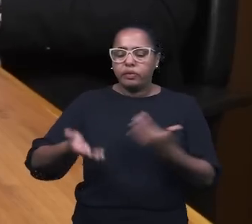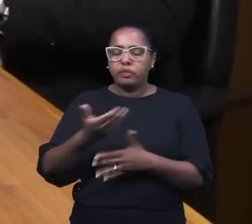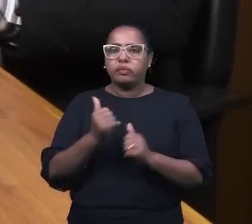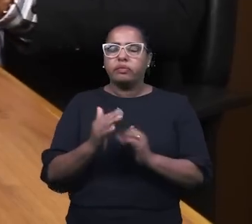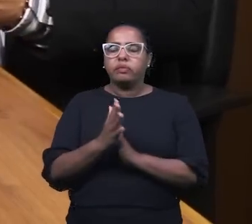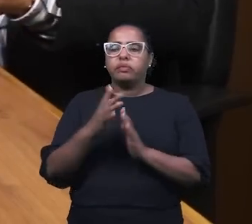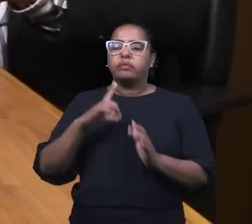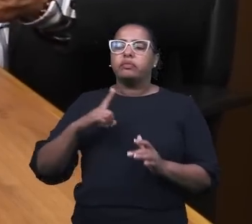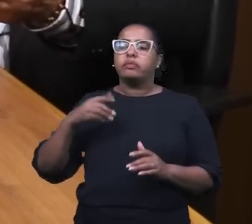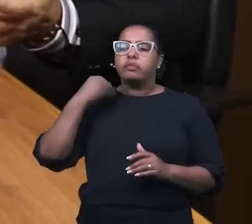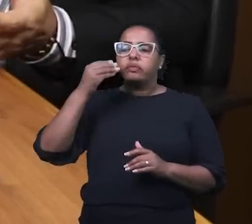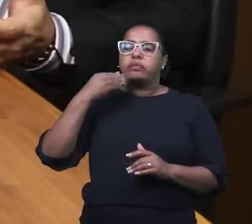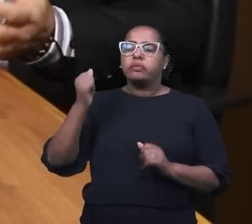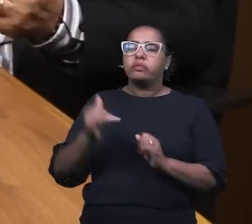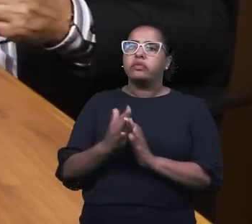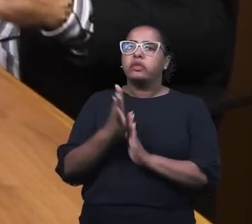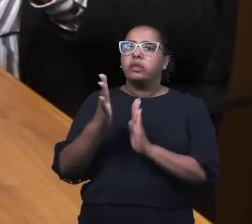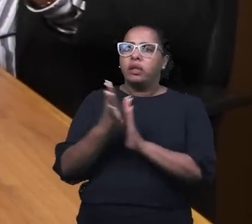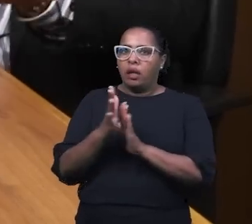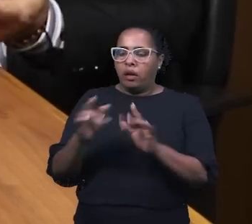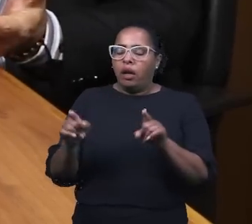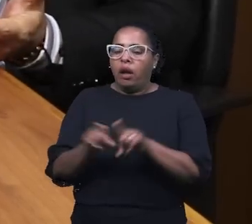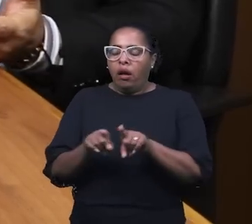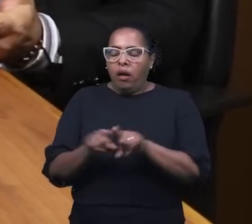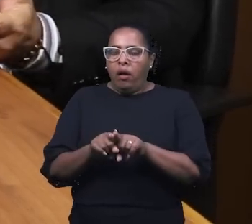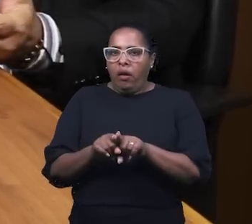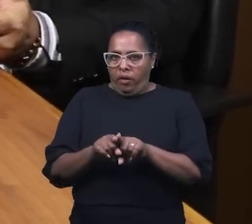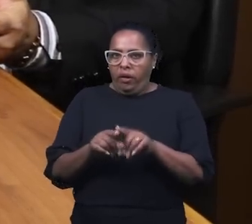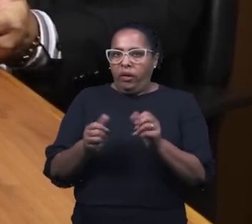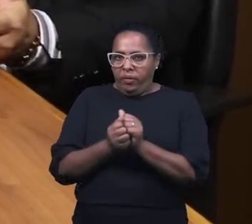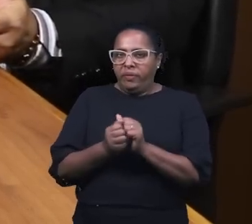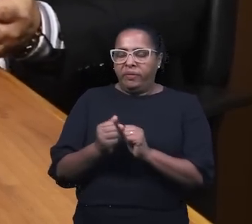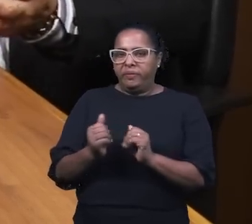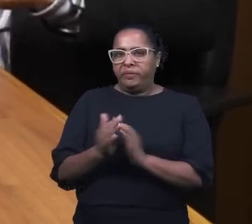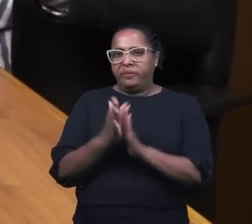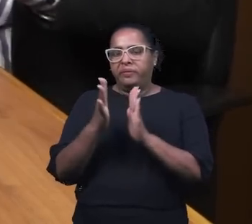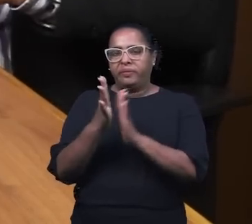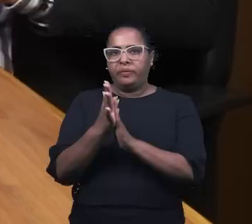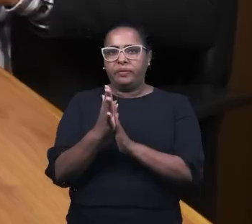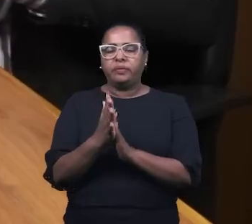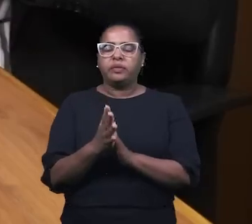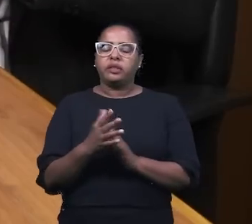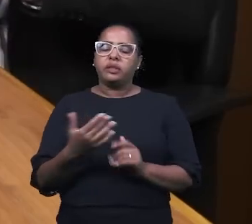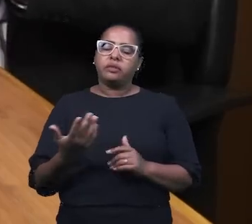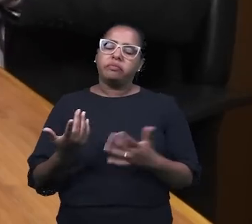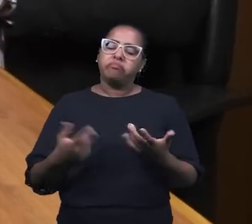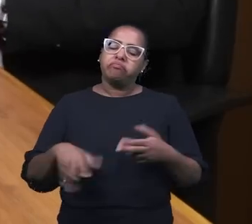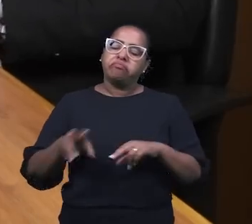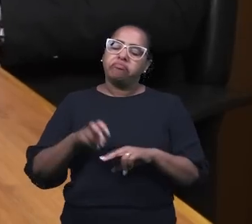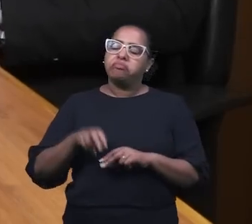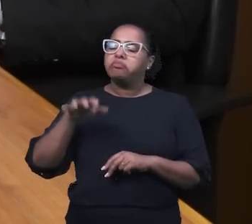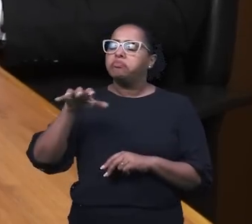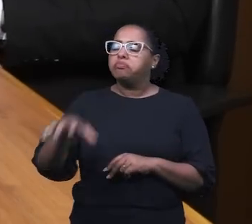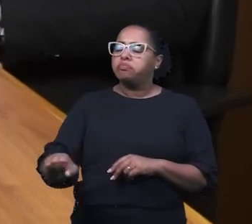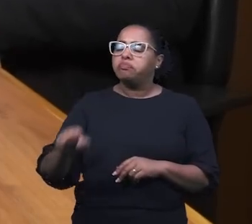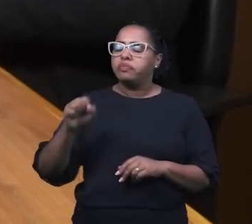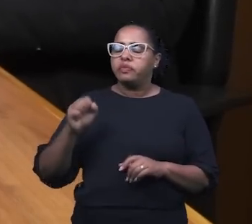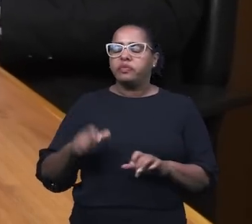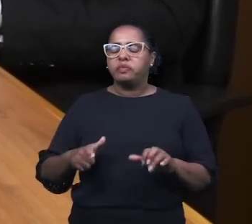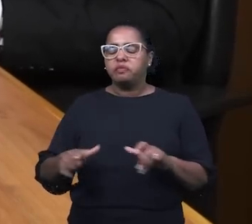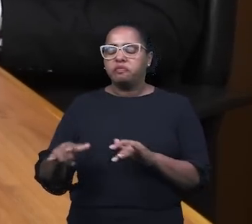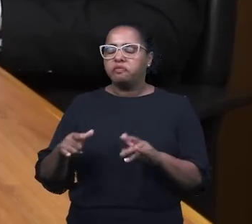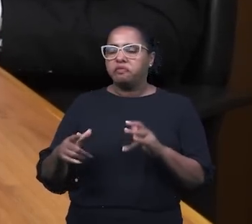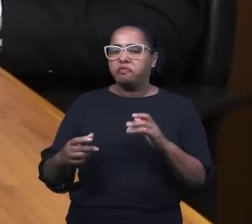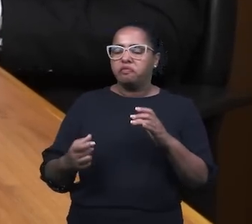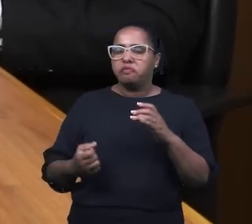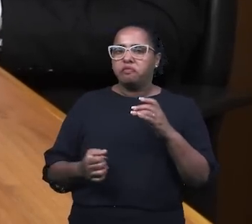louvor tenham experiências no louvor e com o louvor. Então ele está ali, ele pega o instrumento dele e ele